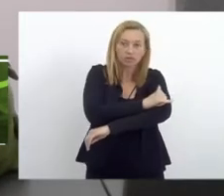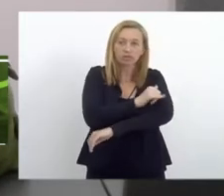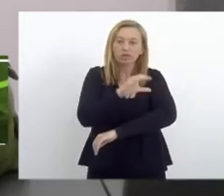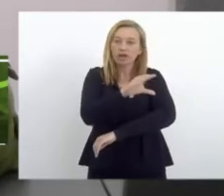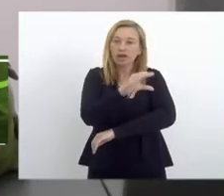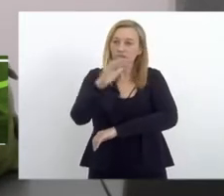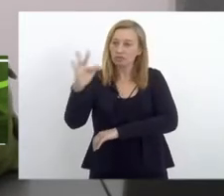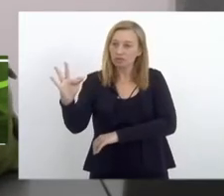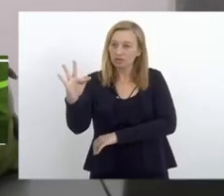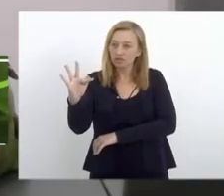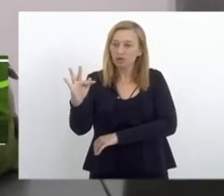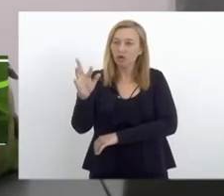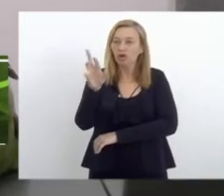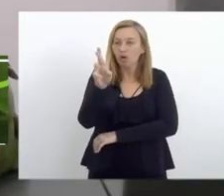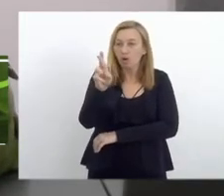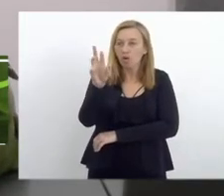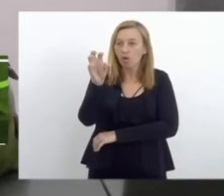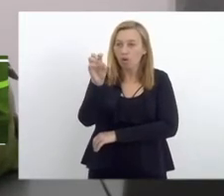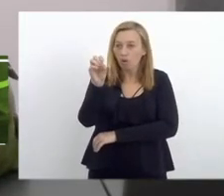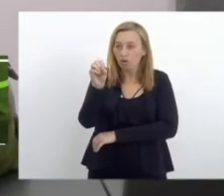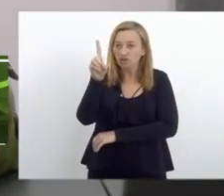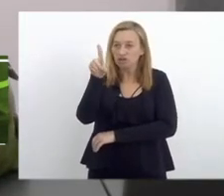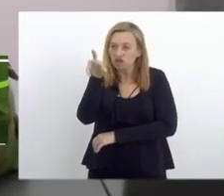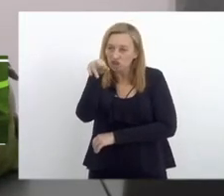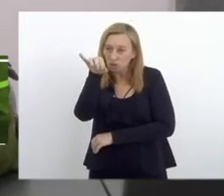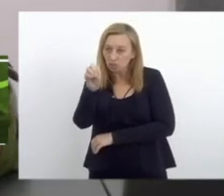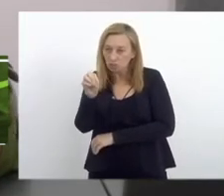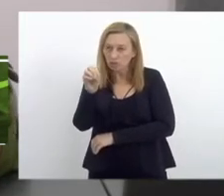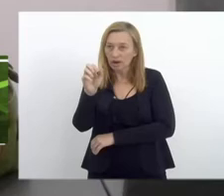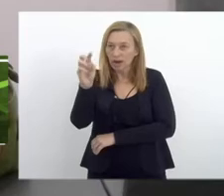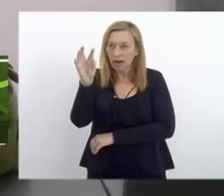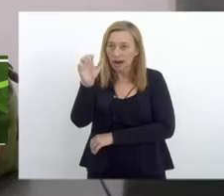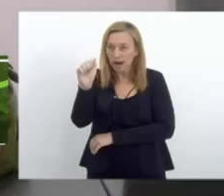Frio, Rodrigo Abreu, presidente.